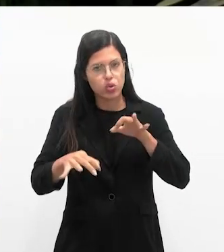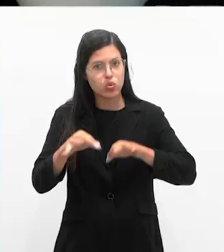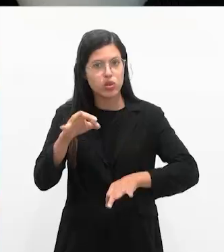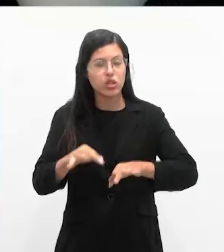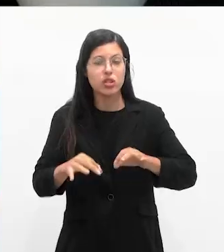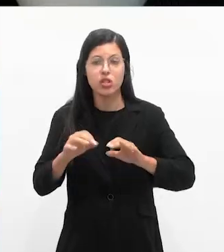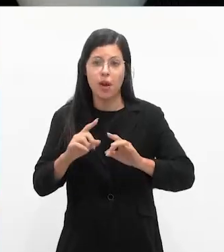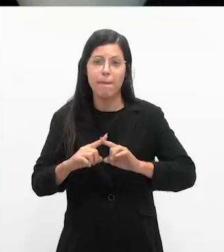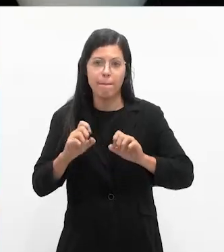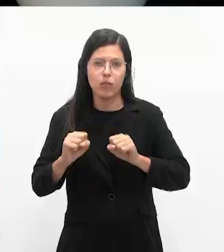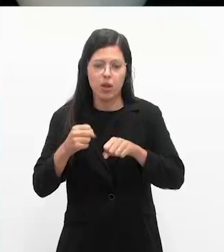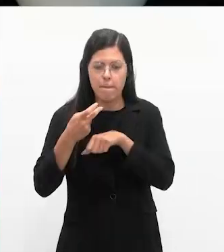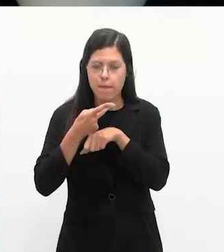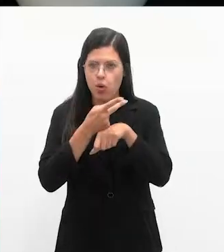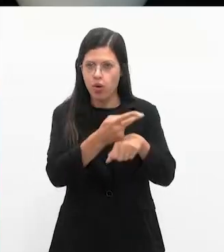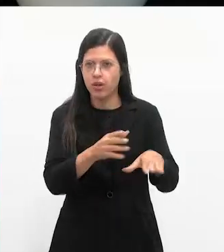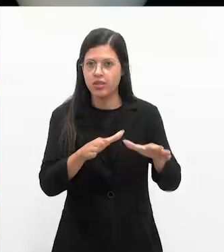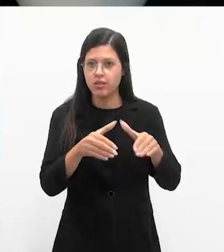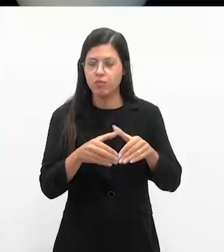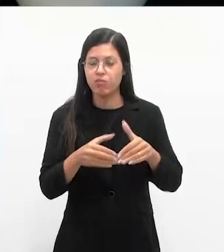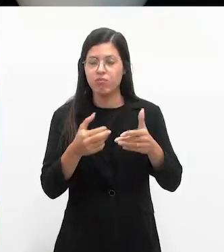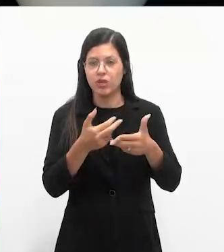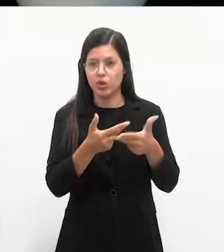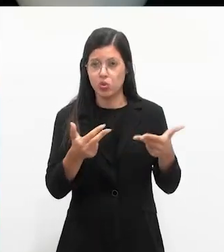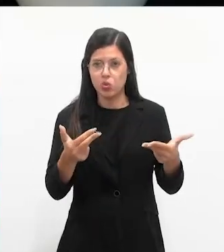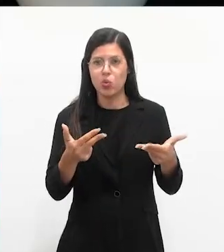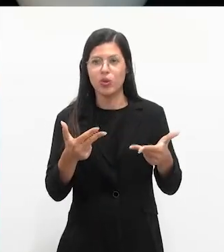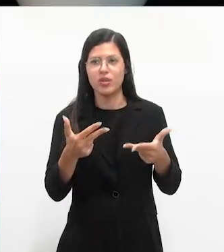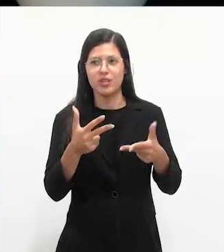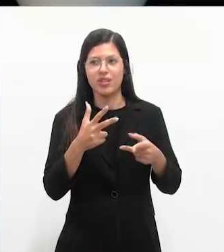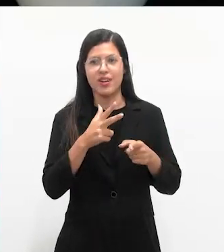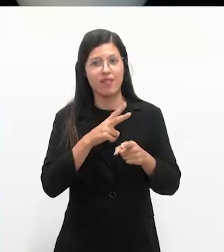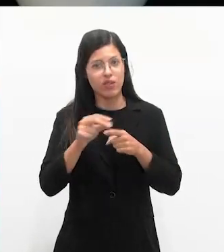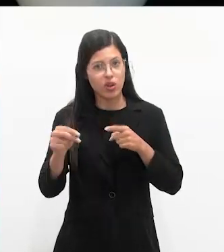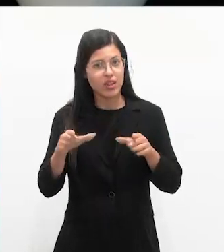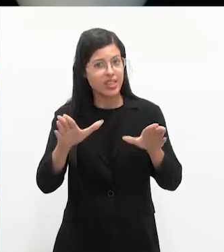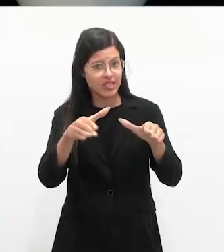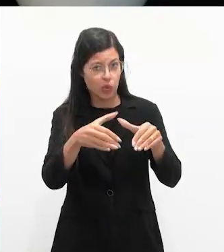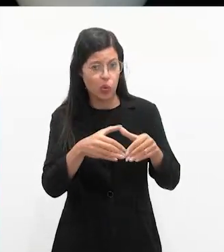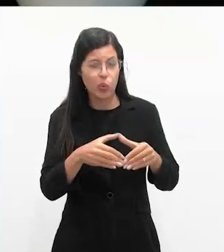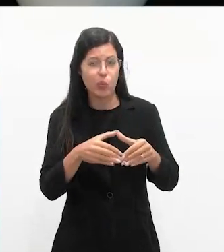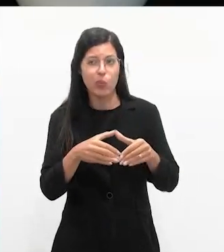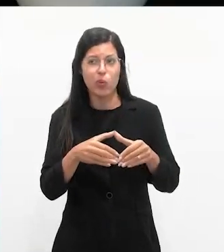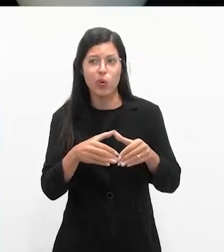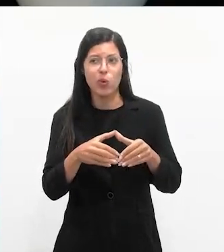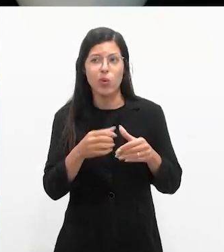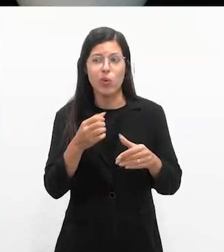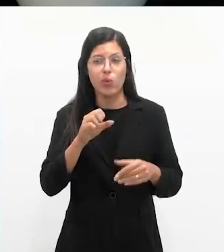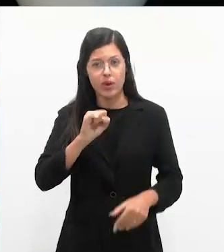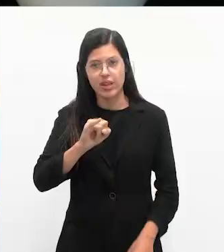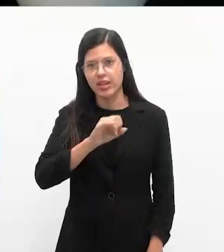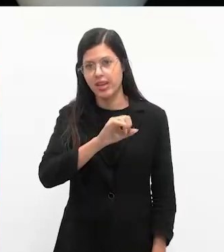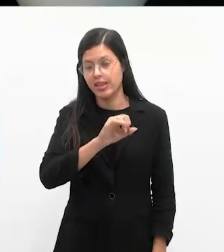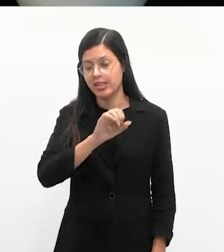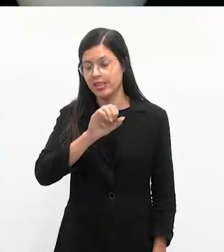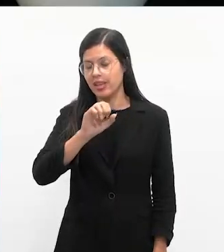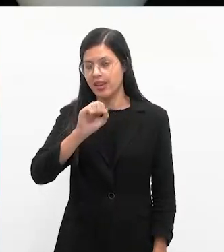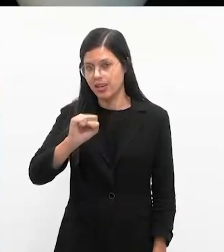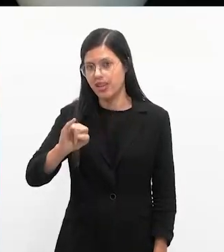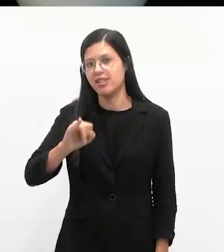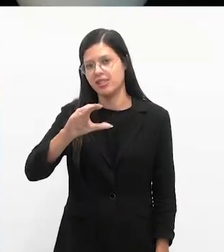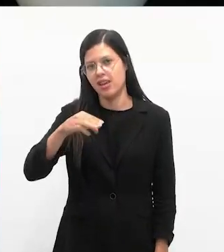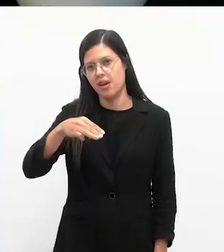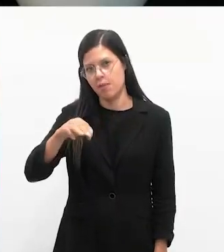estariam lá. E uma das grandes coisas que foi a conquista desse grupo, que foi o ICMS, o desconto